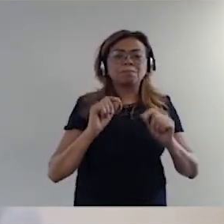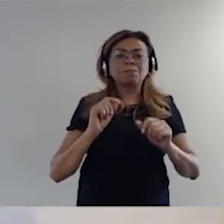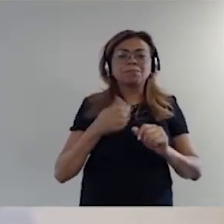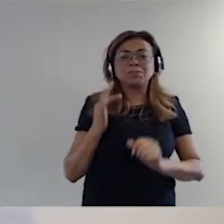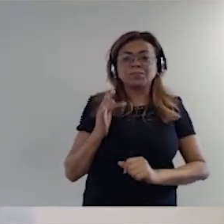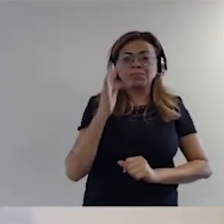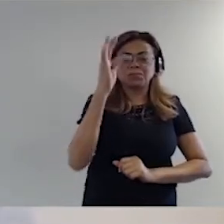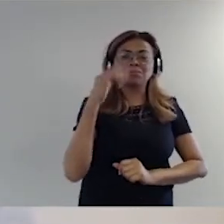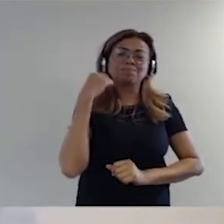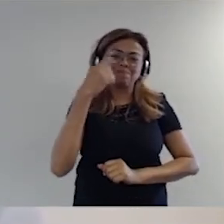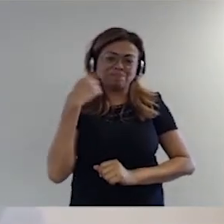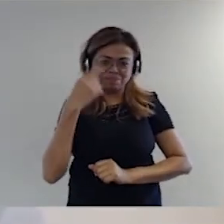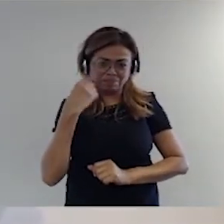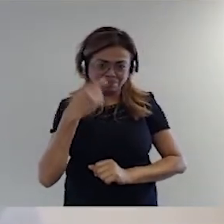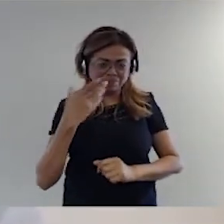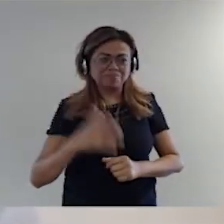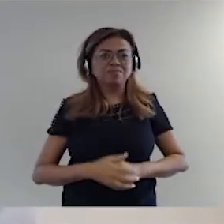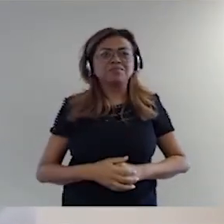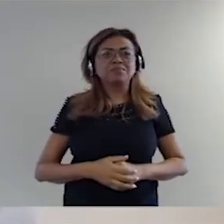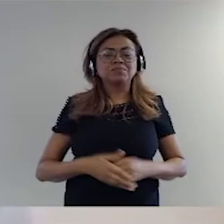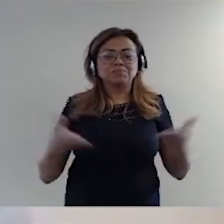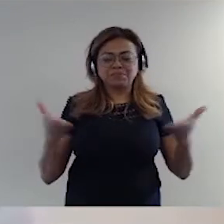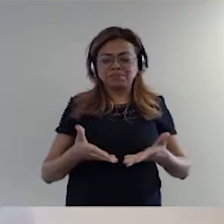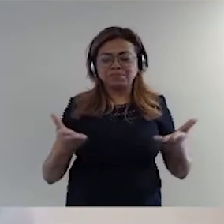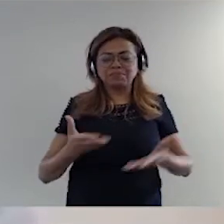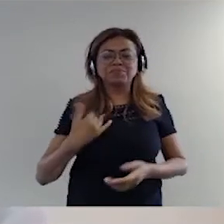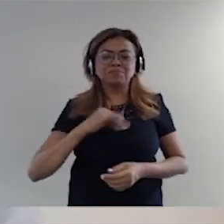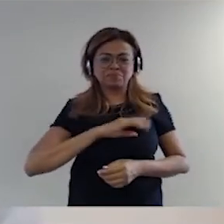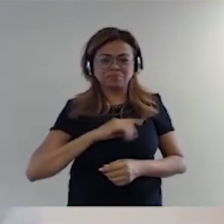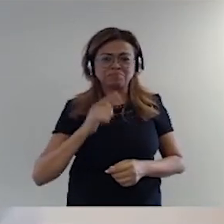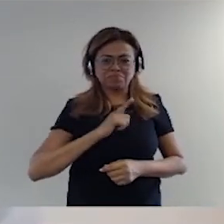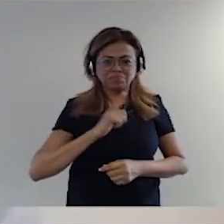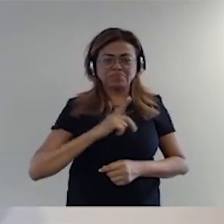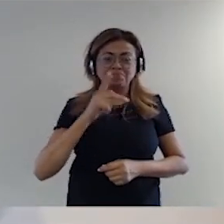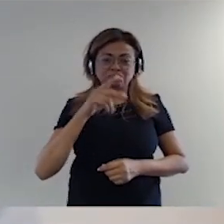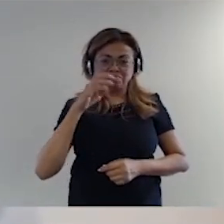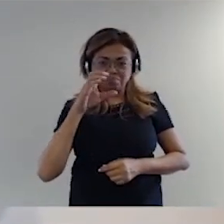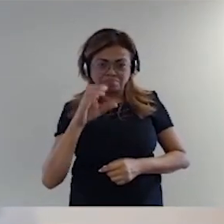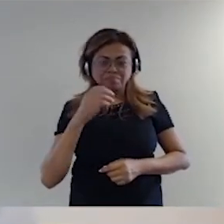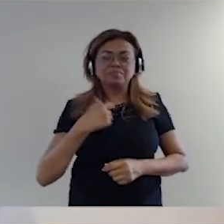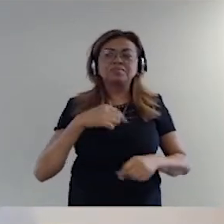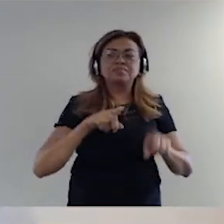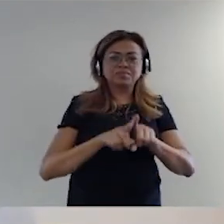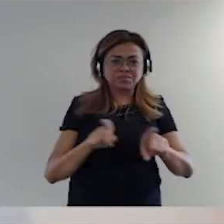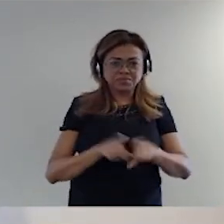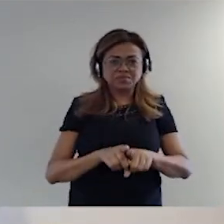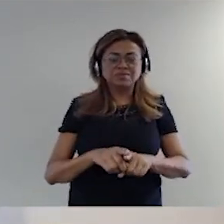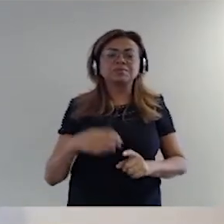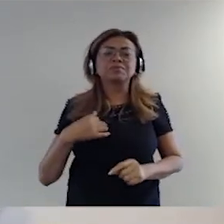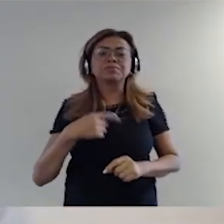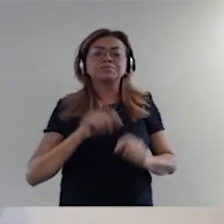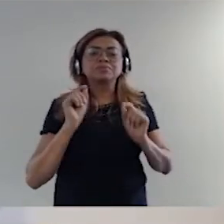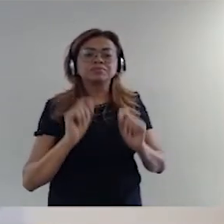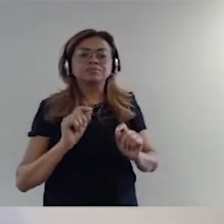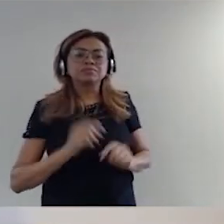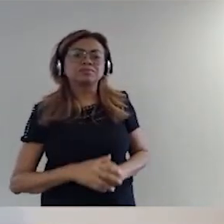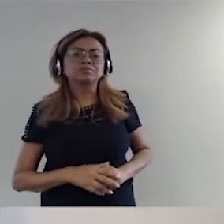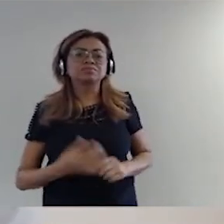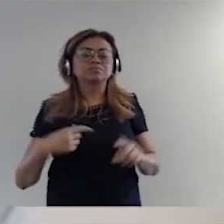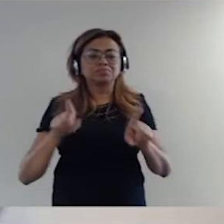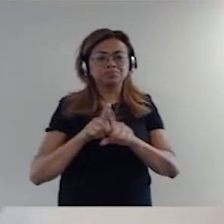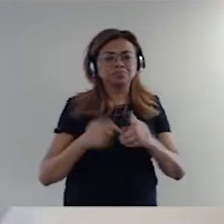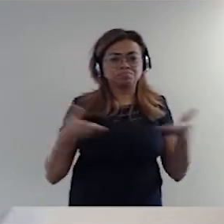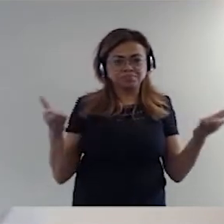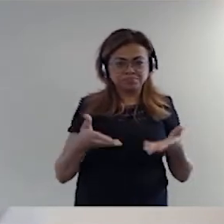da advocacia, que hoje ele tem uma PEC, que é responsável por uma PEC também, que ele vai se manifestar